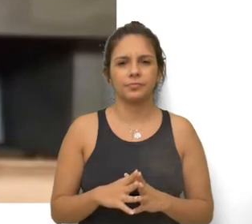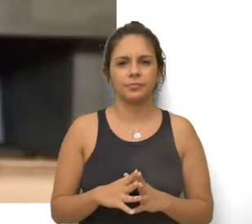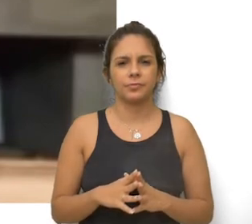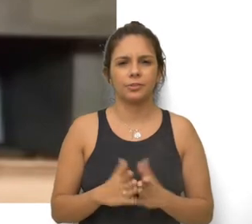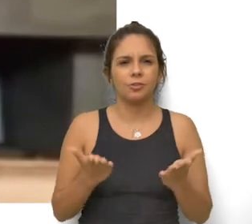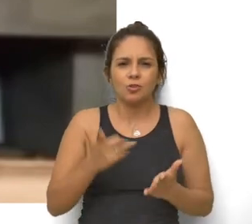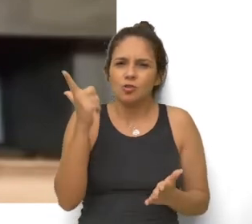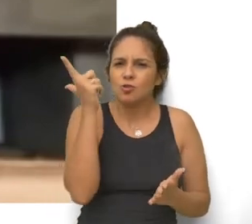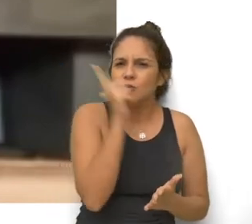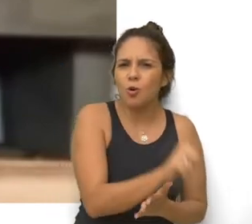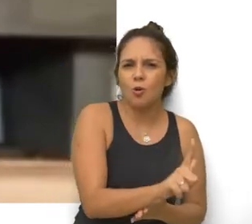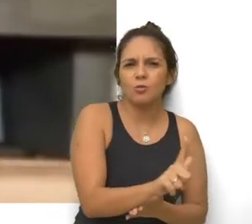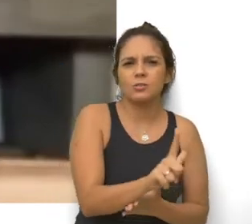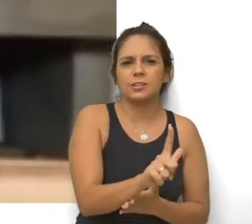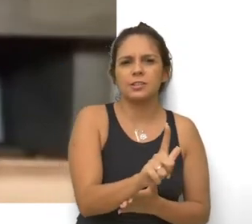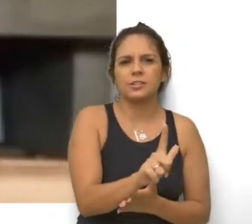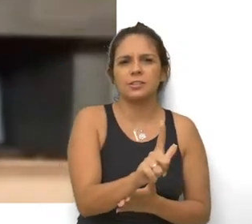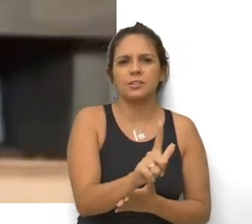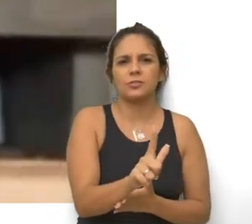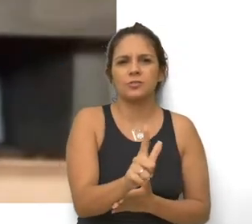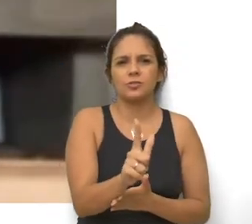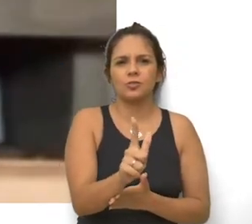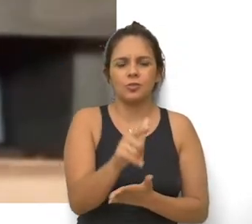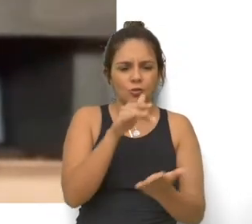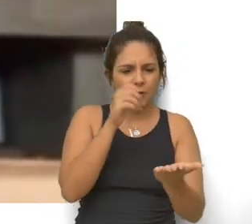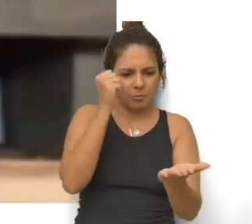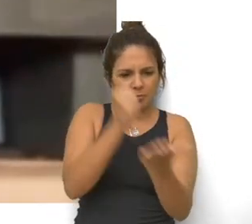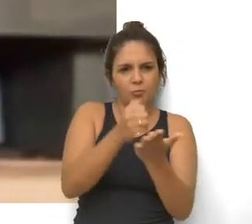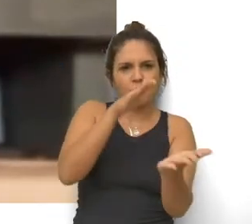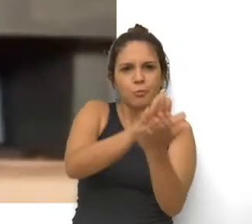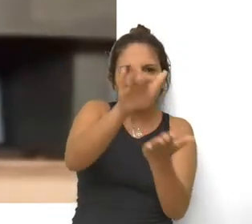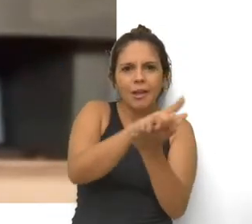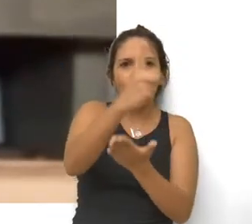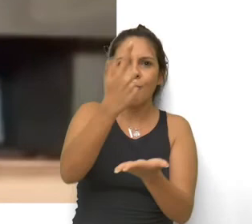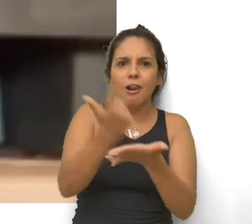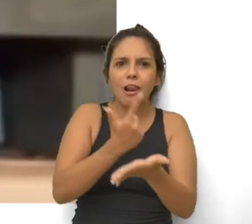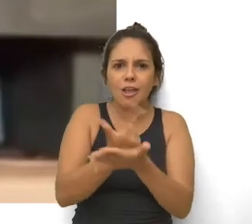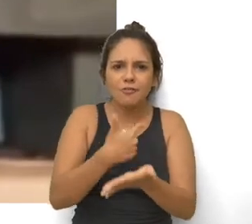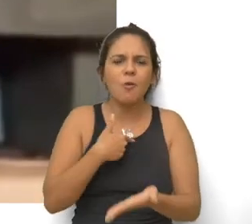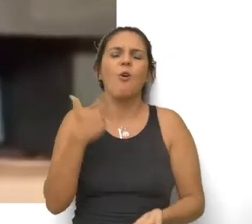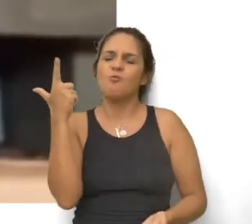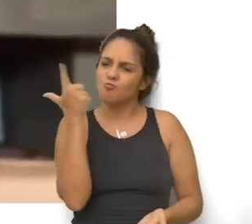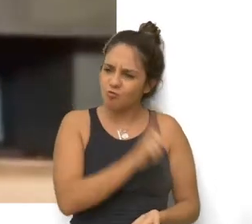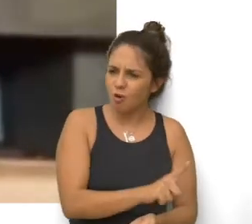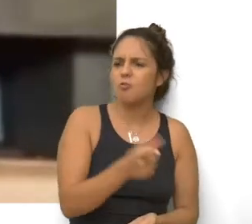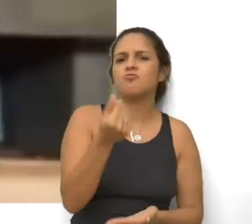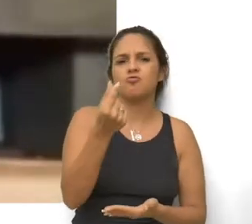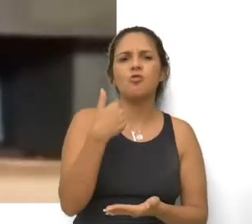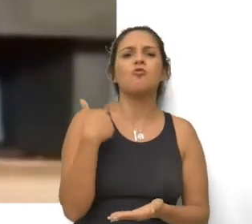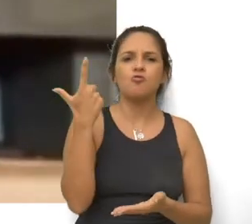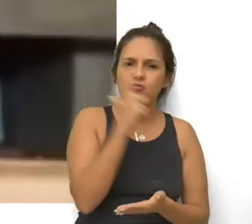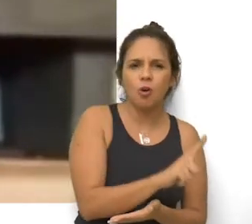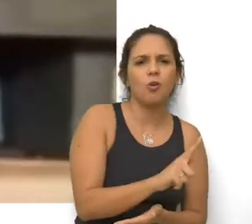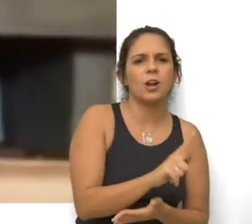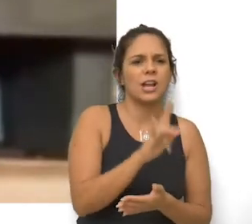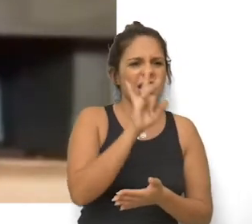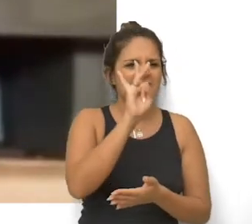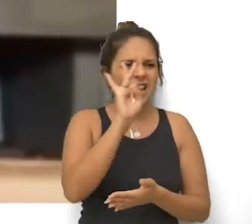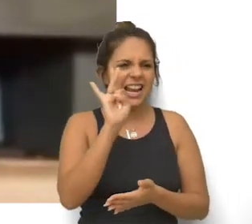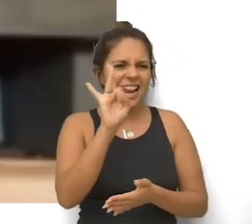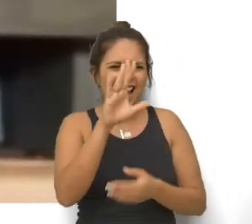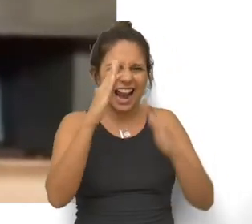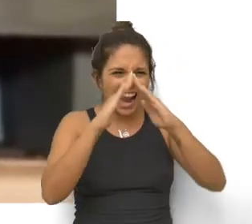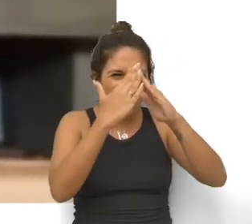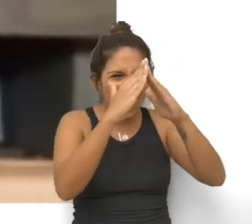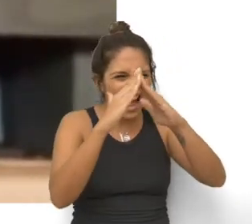Agora que eu consegui finalmente publicar um livro meu, eu vou ganhar dinheiro, eu vou consertar cada pedra